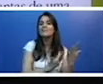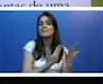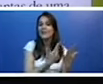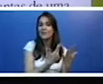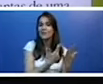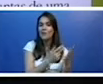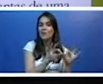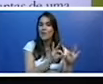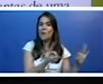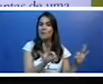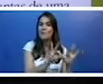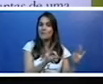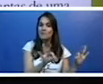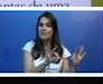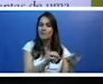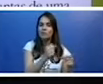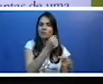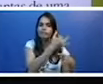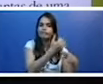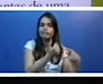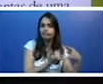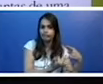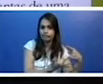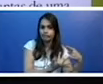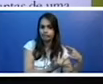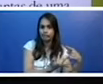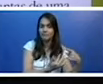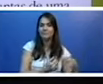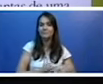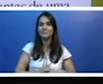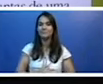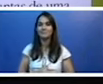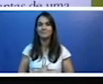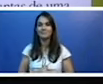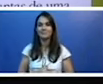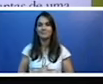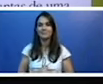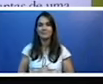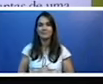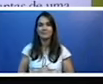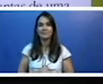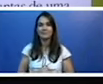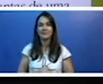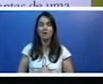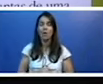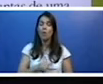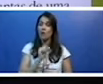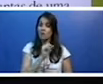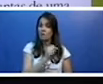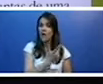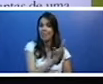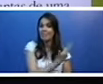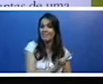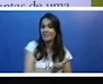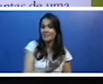comprimento considerado no desenho e o comprimento real